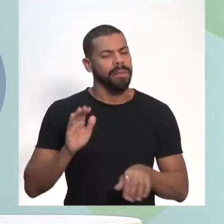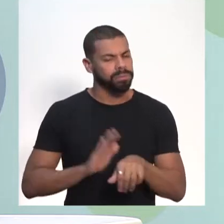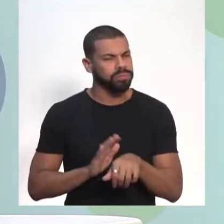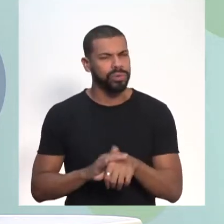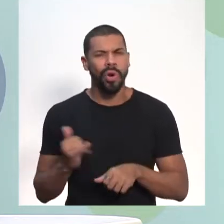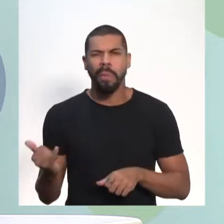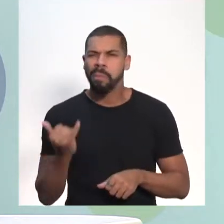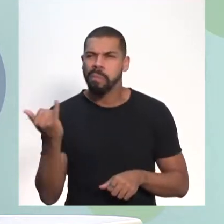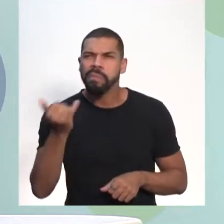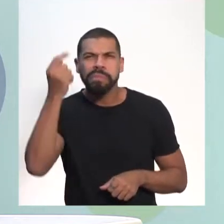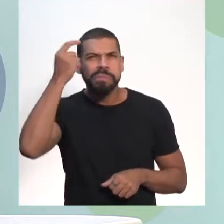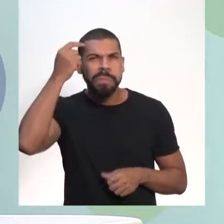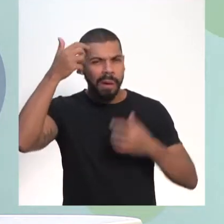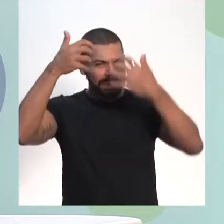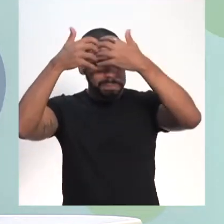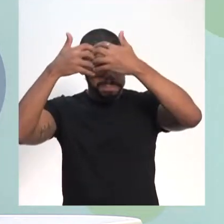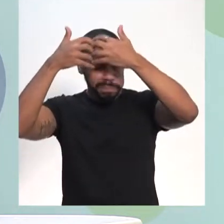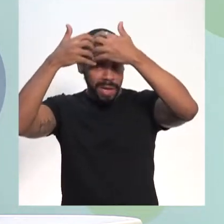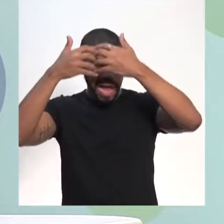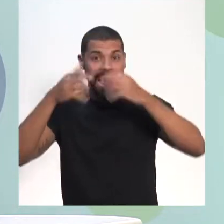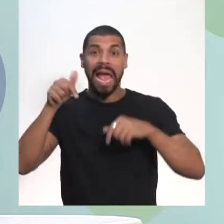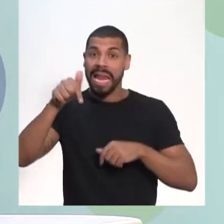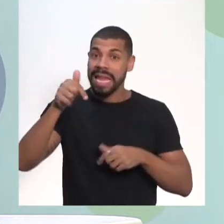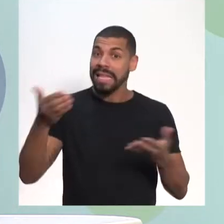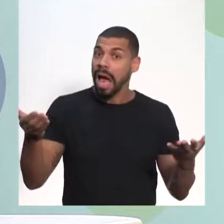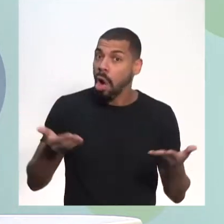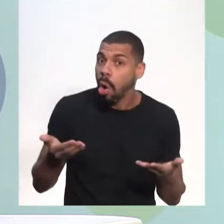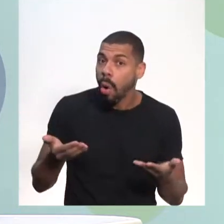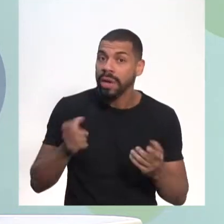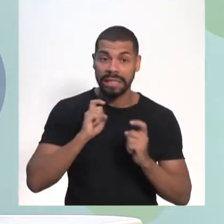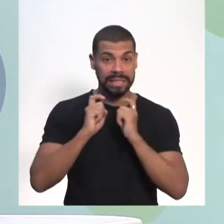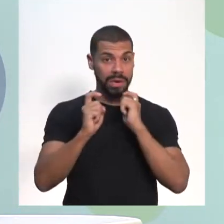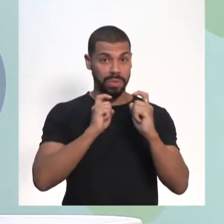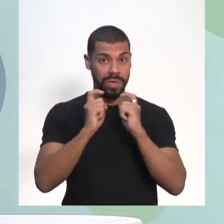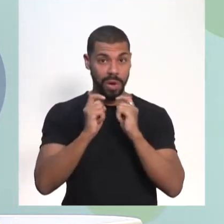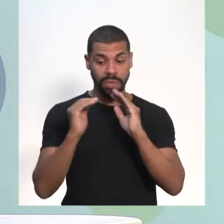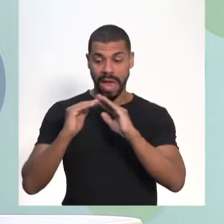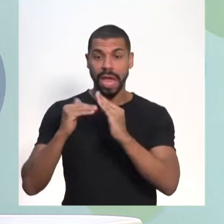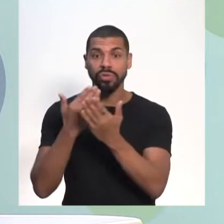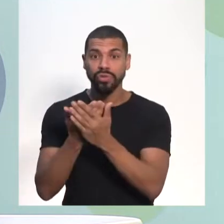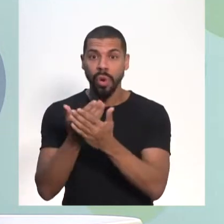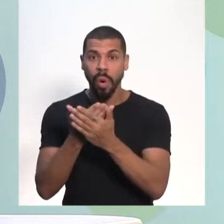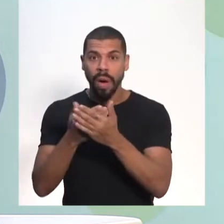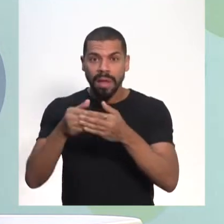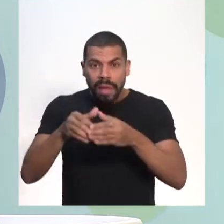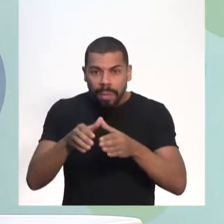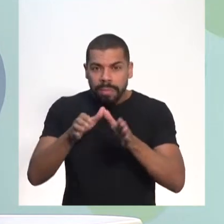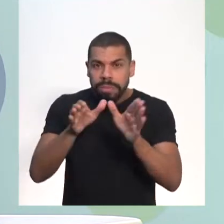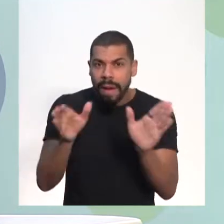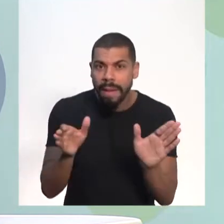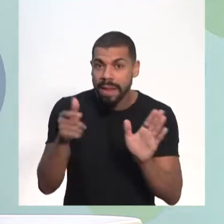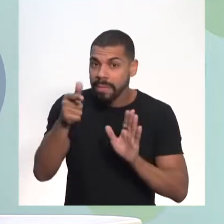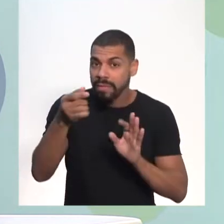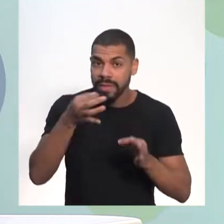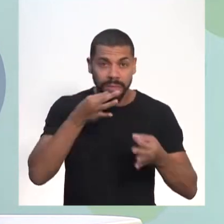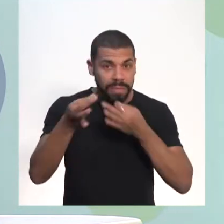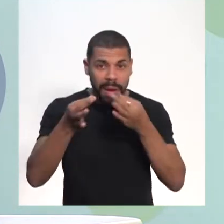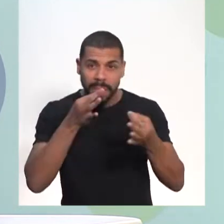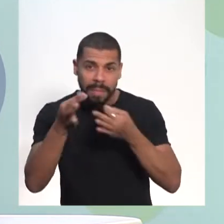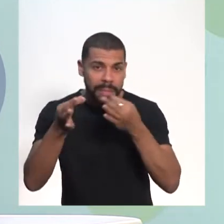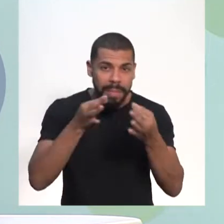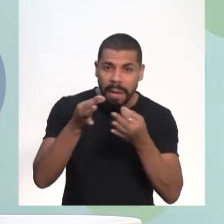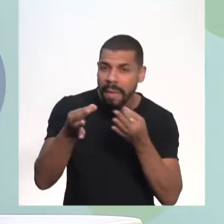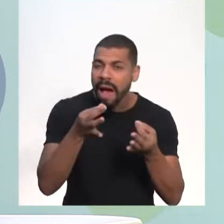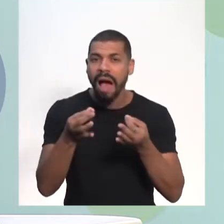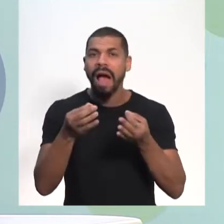importante que, nesse horário de ATPC, nesse horário que a escola está aberta, né, para a discussão de vocês, que vocês reflitam,